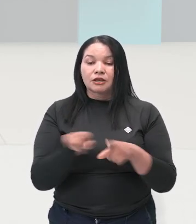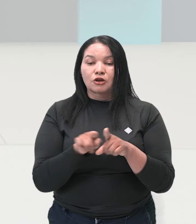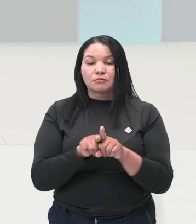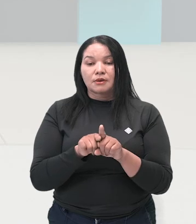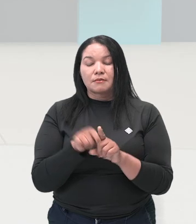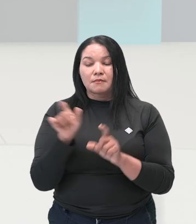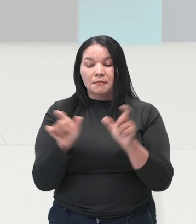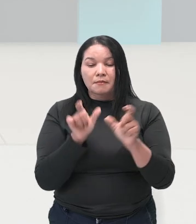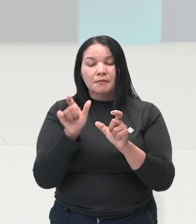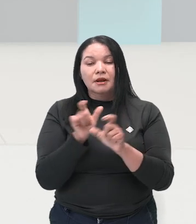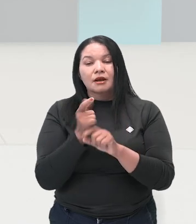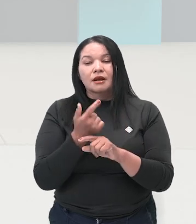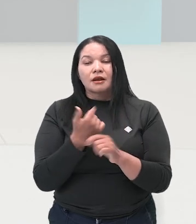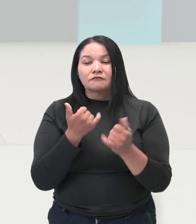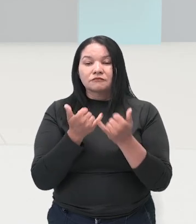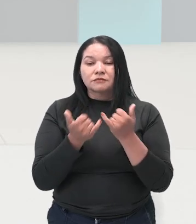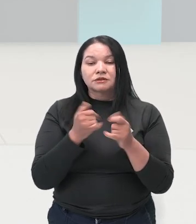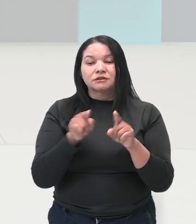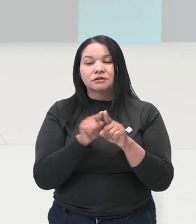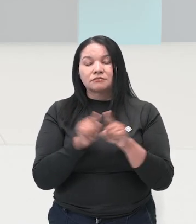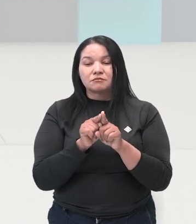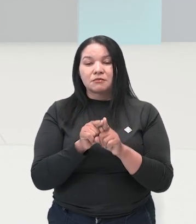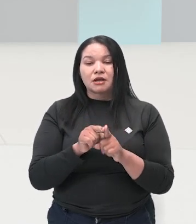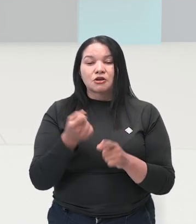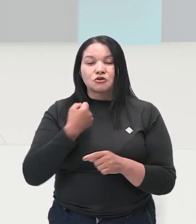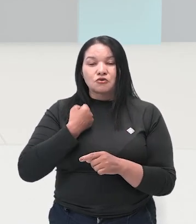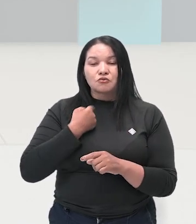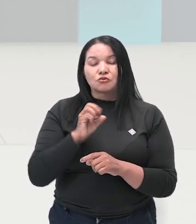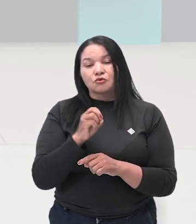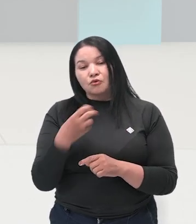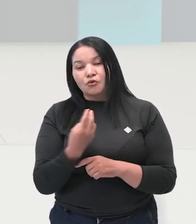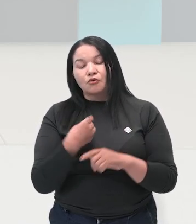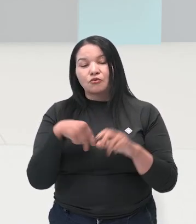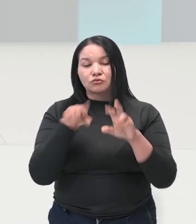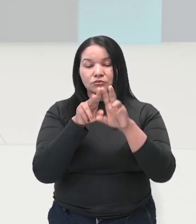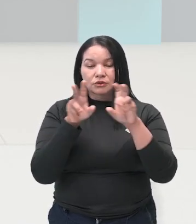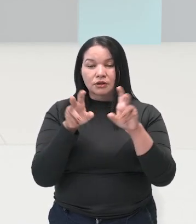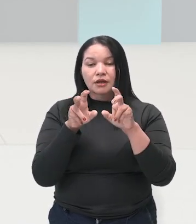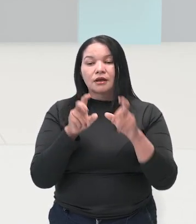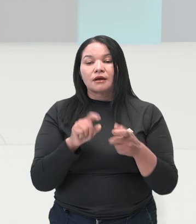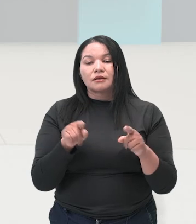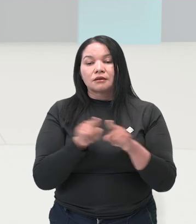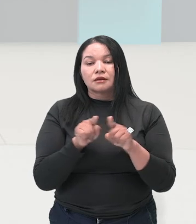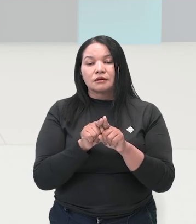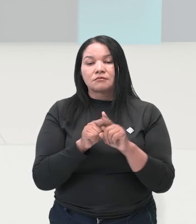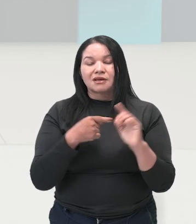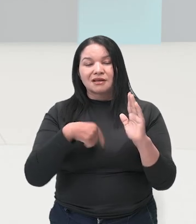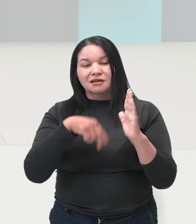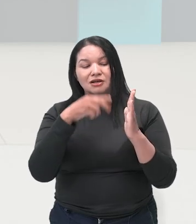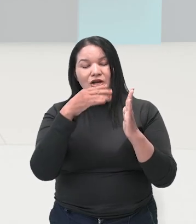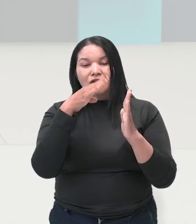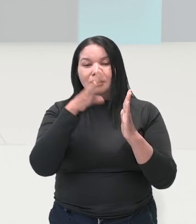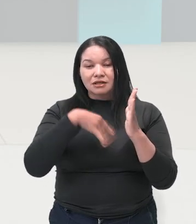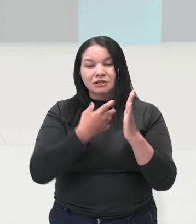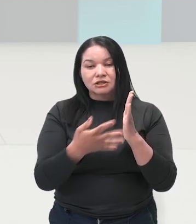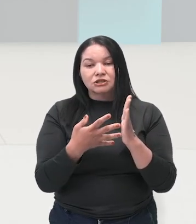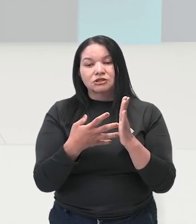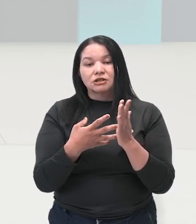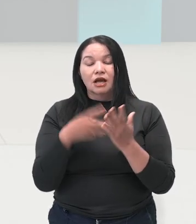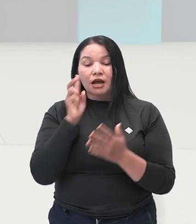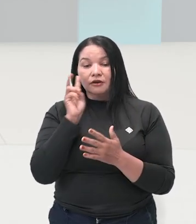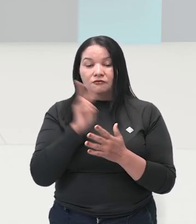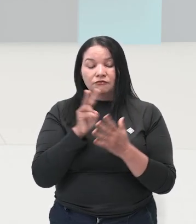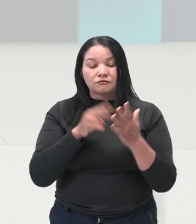ou números, use cabeçalhos, lista. Você vai passar os seus olhos rapidamente